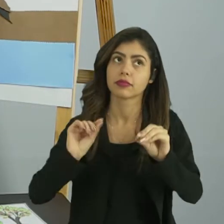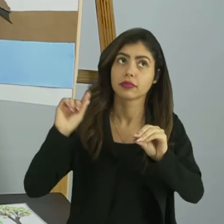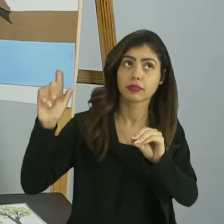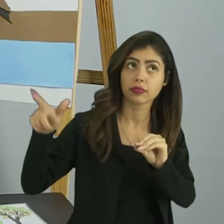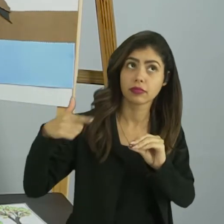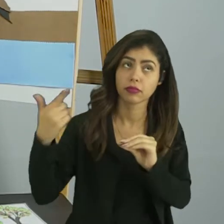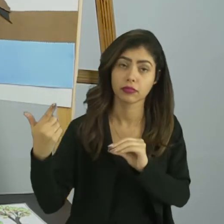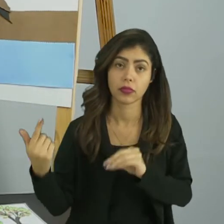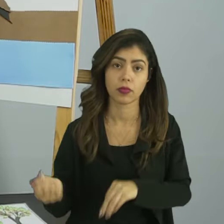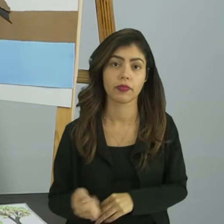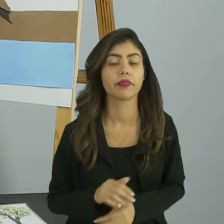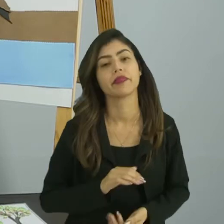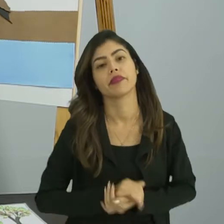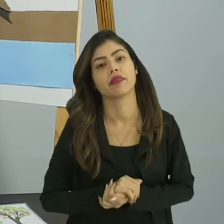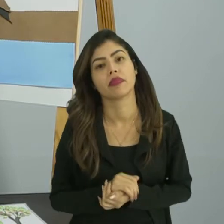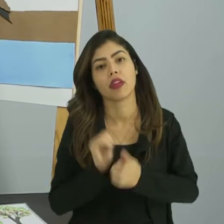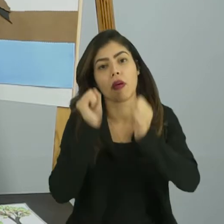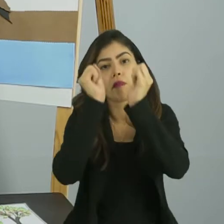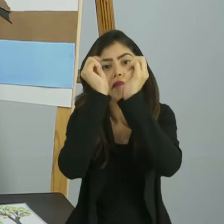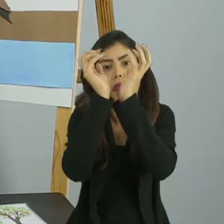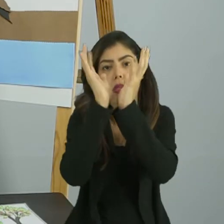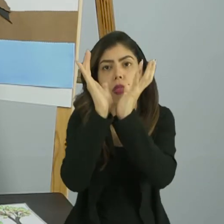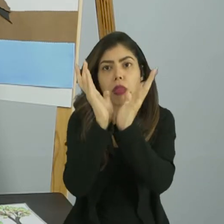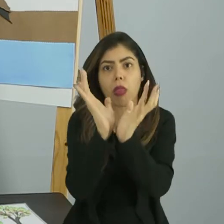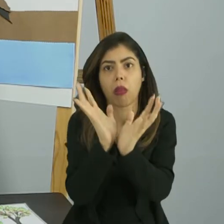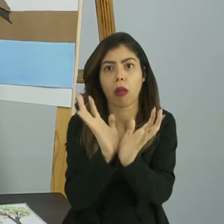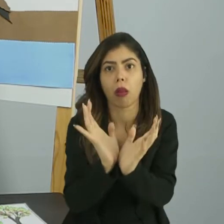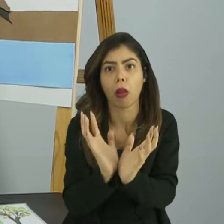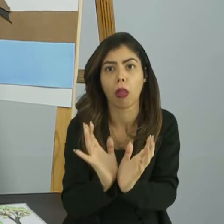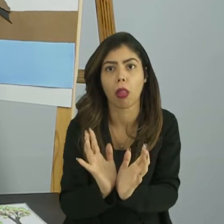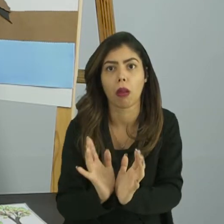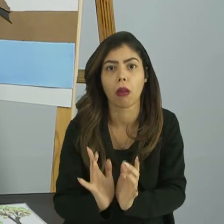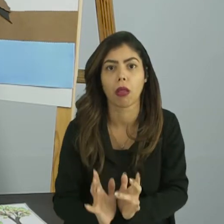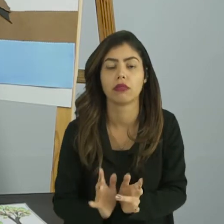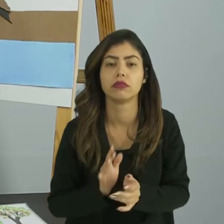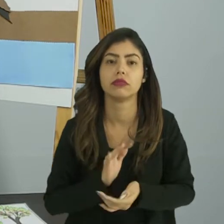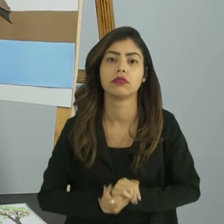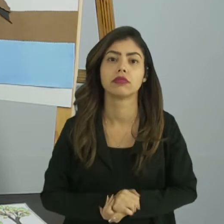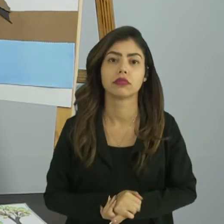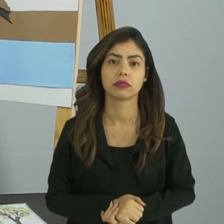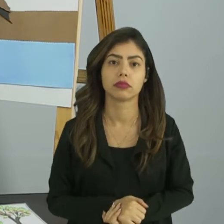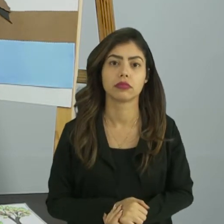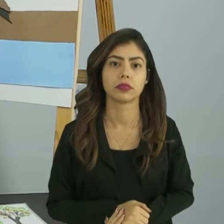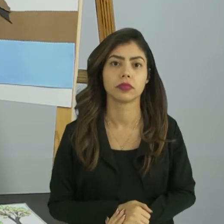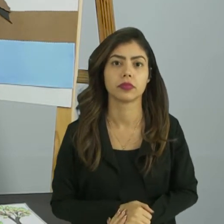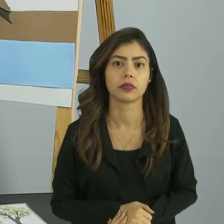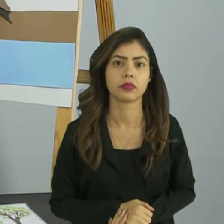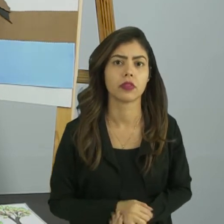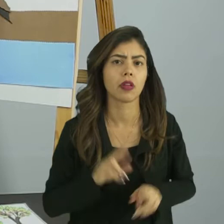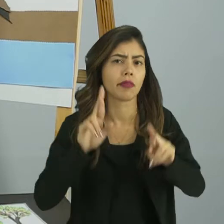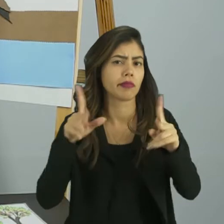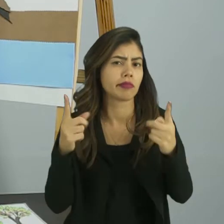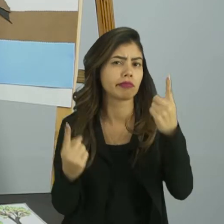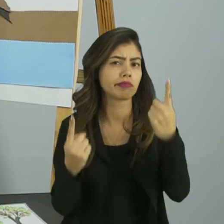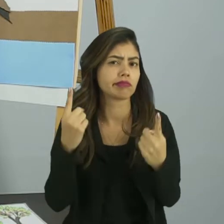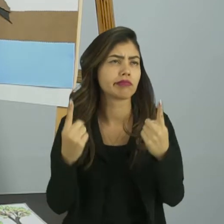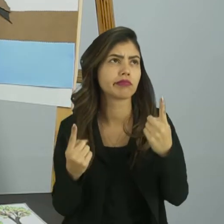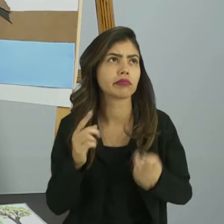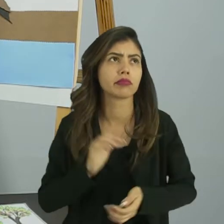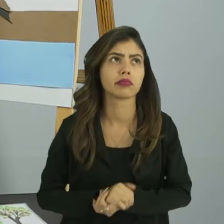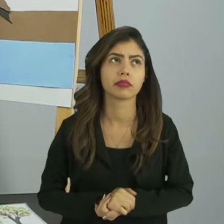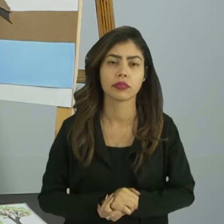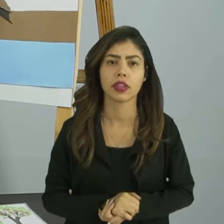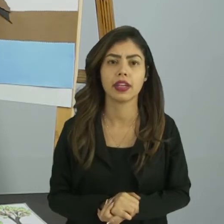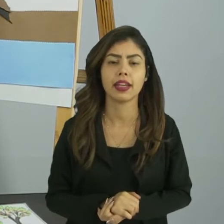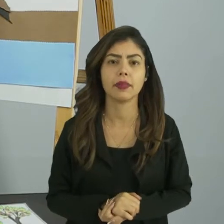essa aqui, que está bem seca, não é? Será que elas têm alguma diferença? O